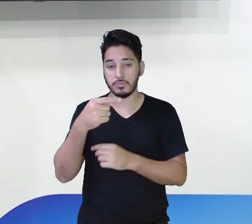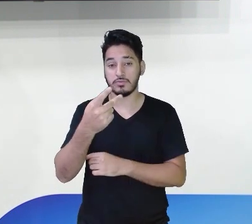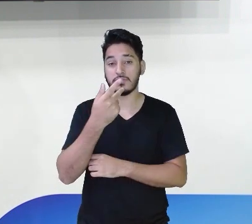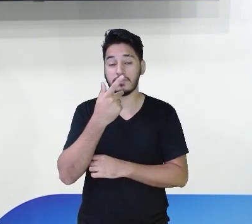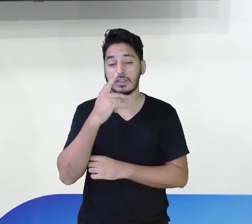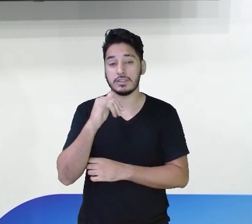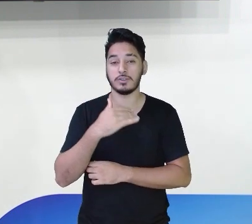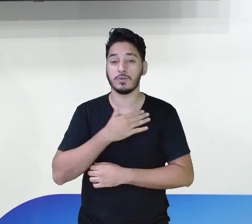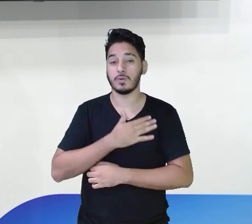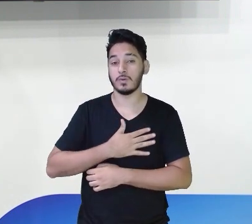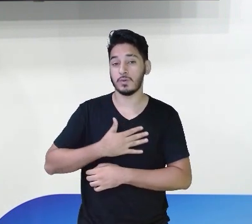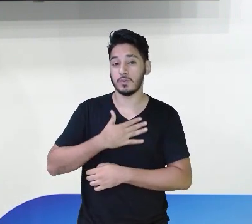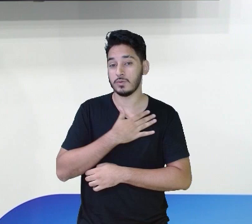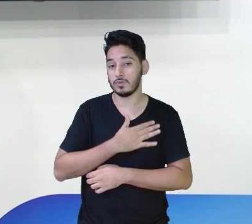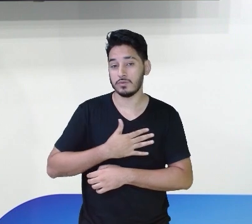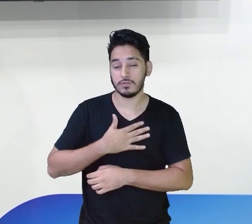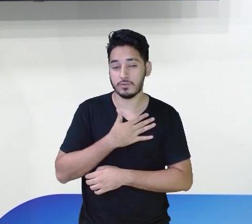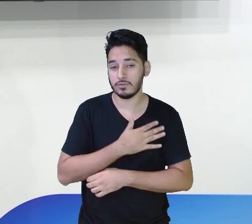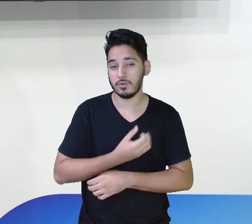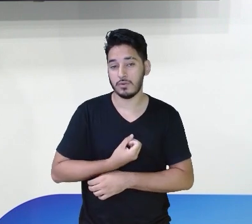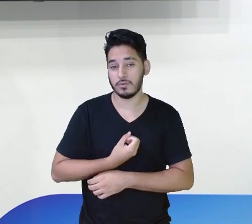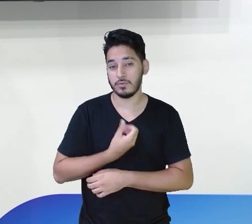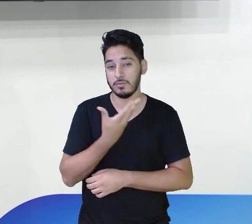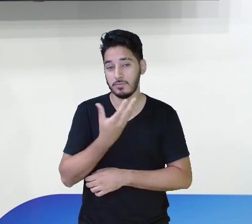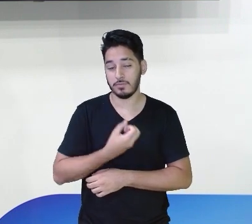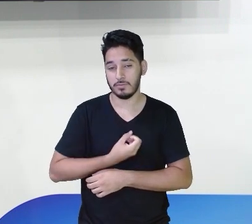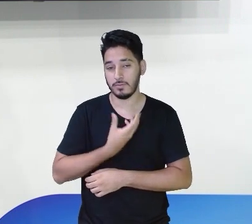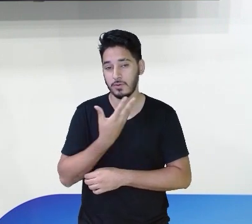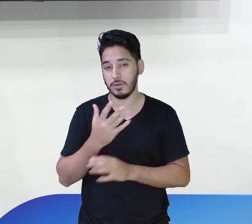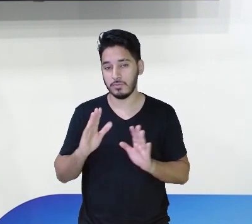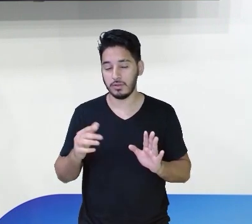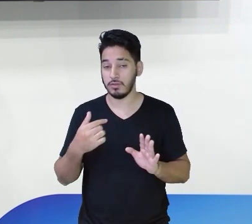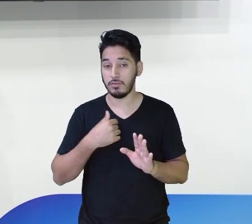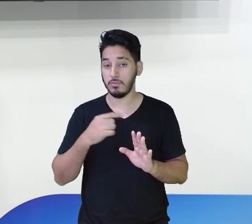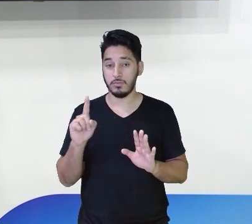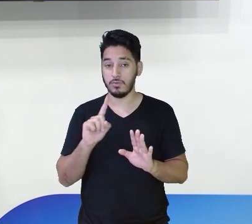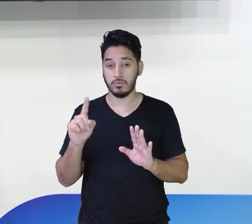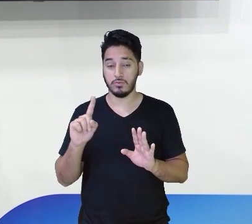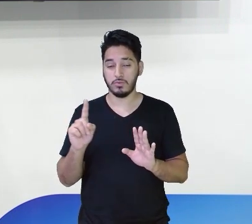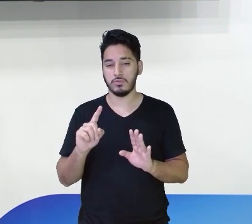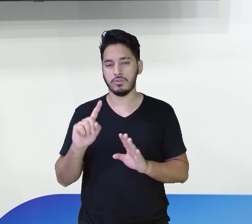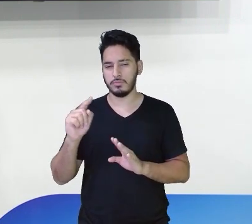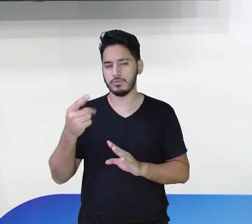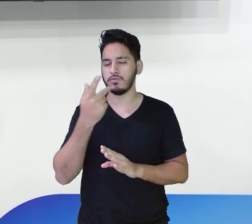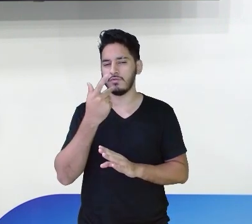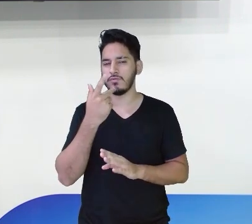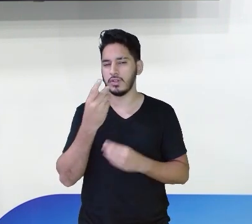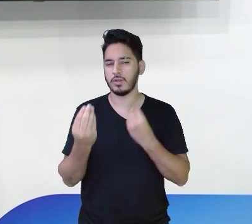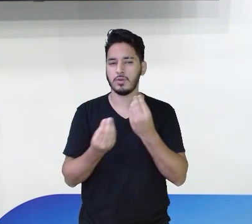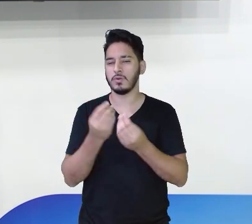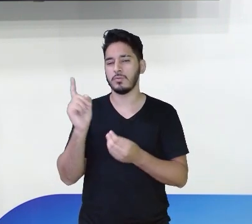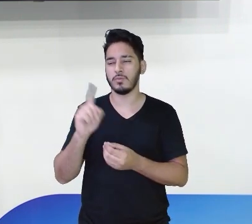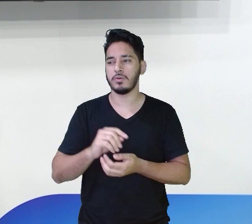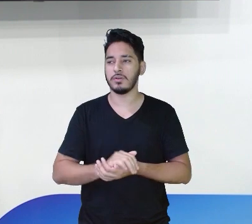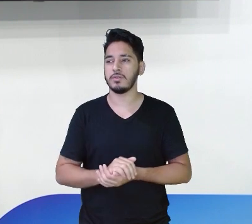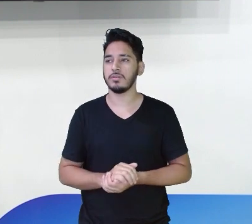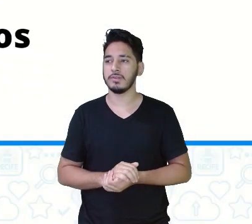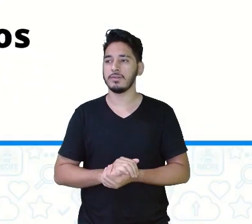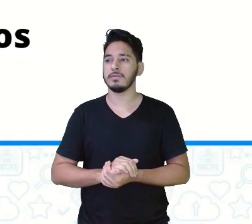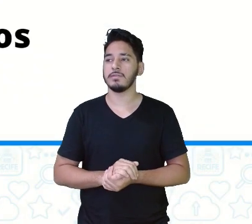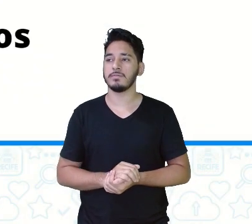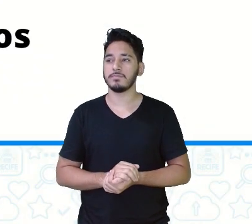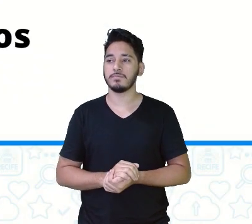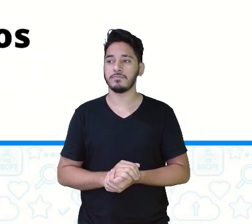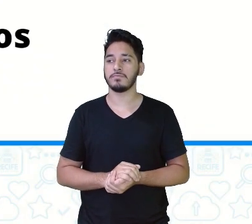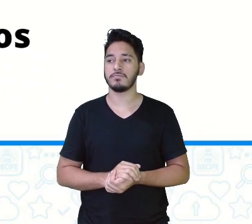gostou aqui do poema que eu vou ler agora, tá? Não é meu. Depois eu vou dizer direitinho como é que é. Então, vamos lá.